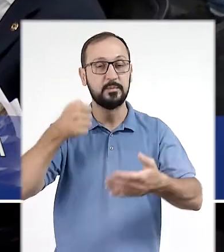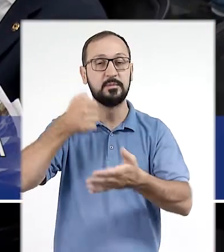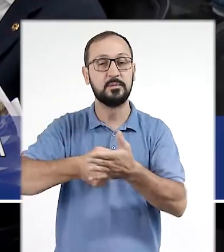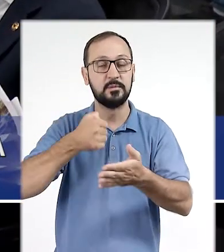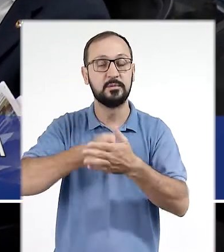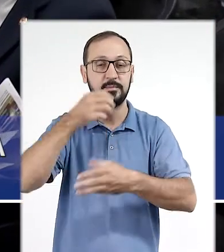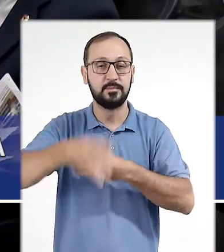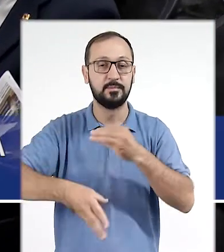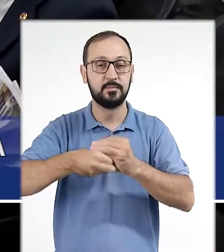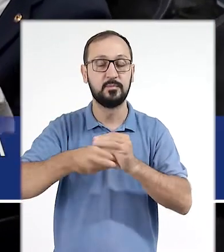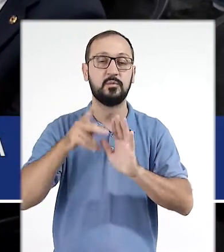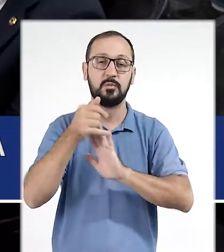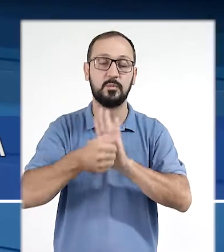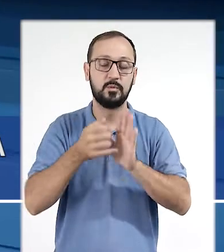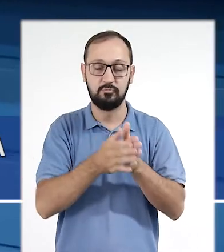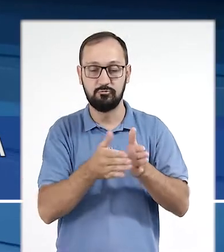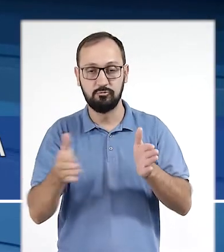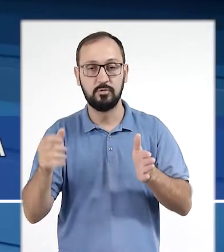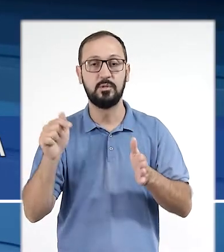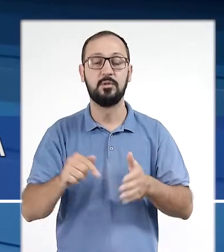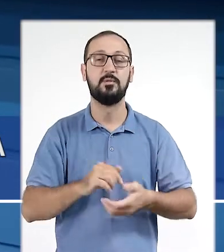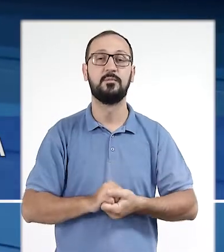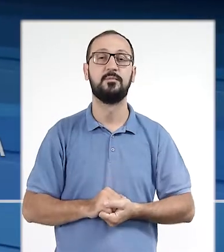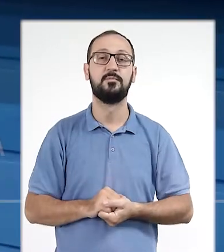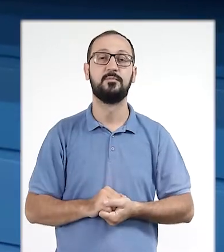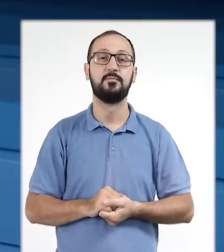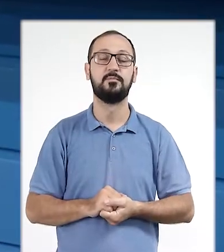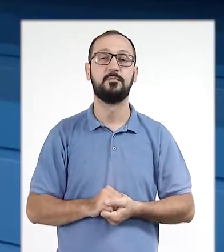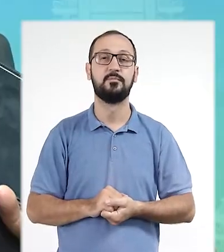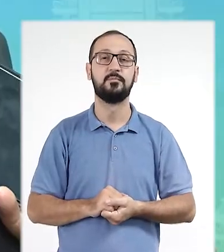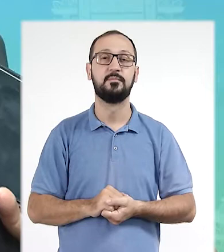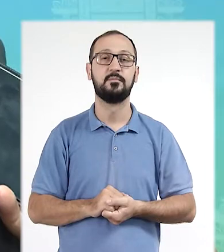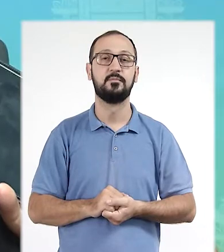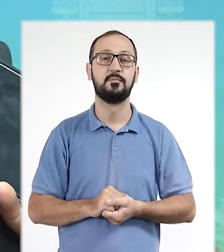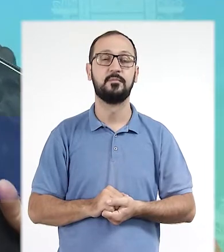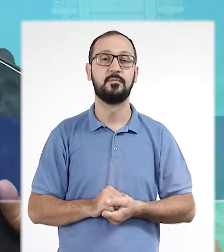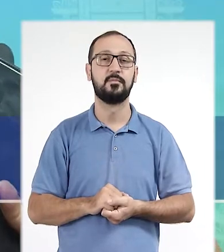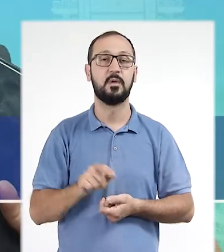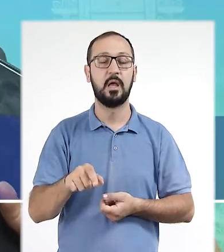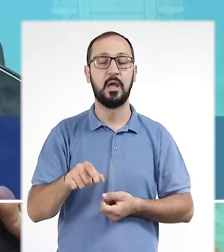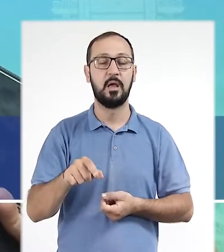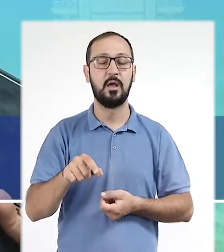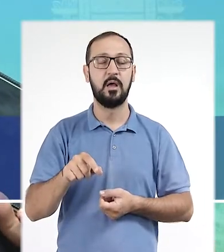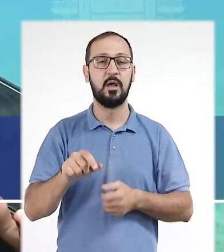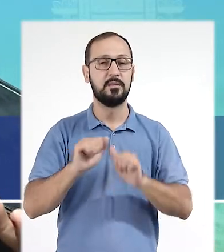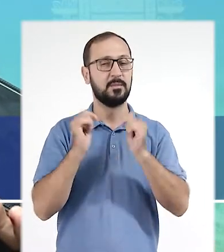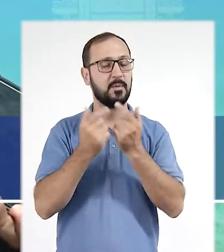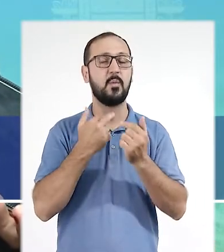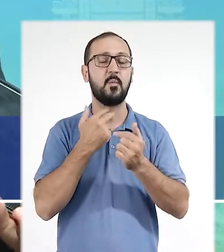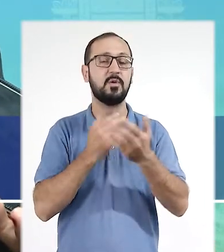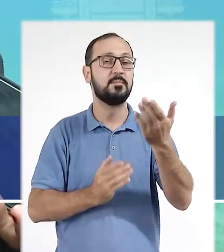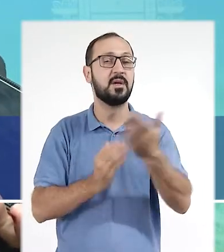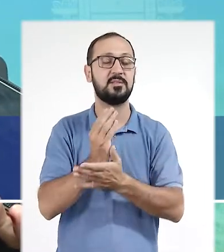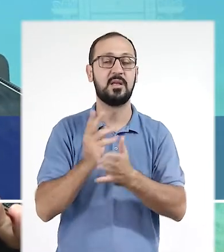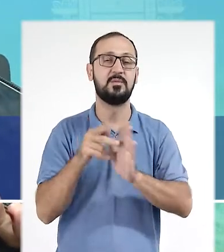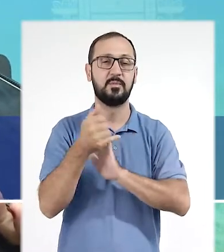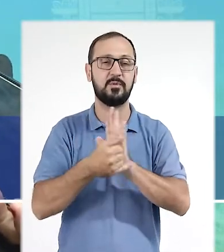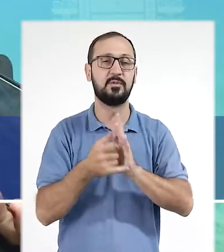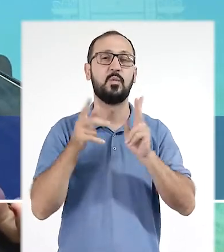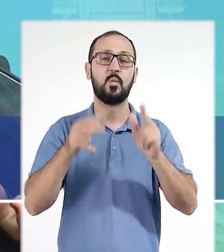necessidade das emendas nos projetos em tramitação na Casa de Leis. A Assembleia não pode aprovar esse projeto da forma que